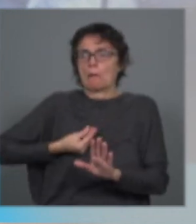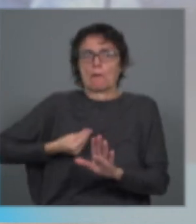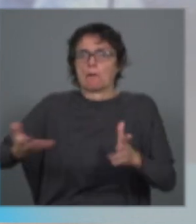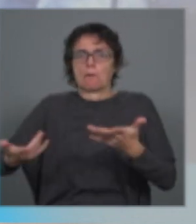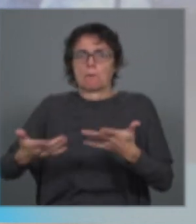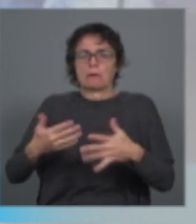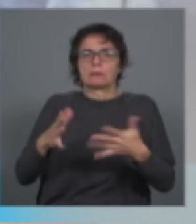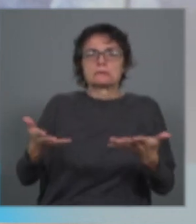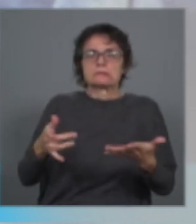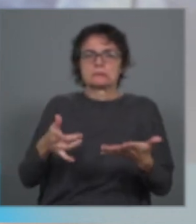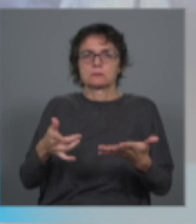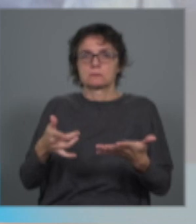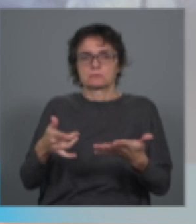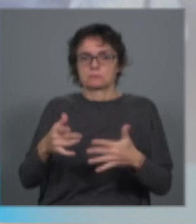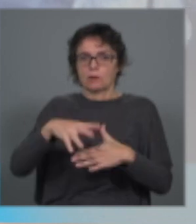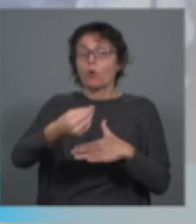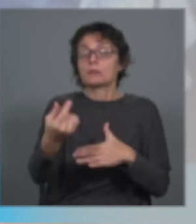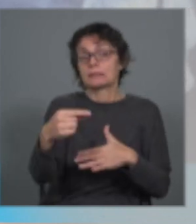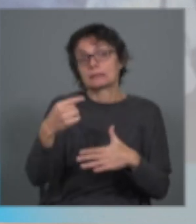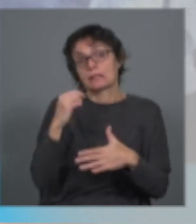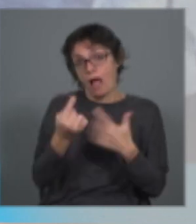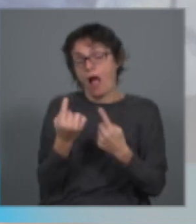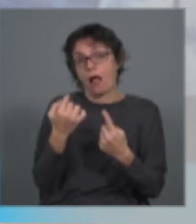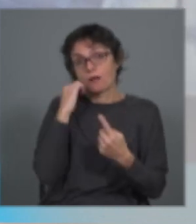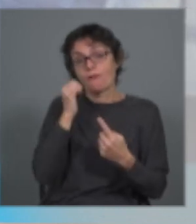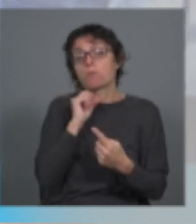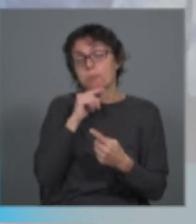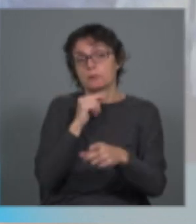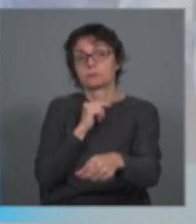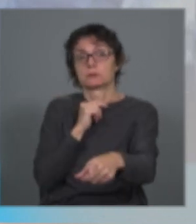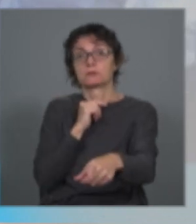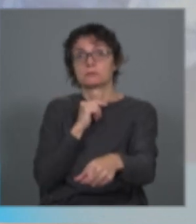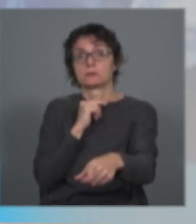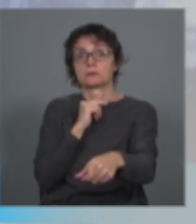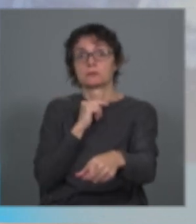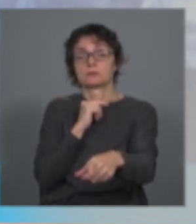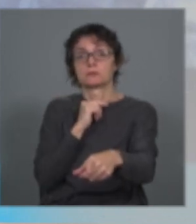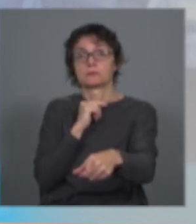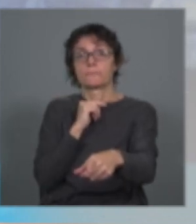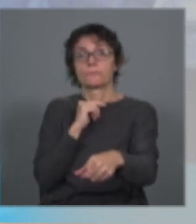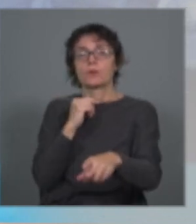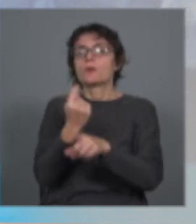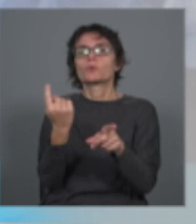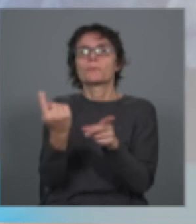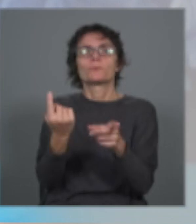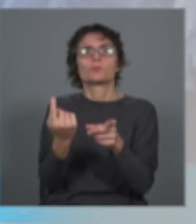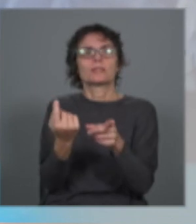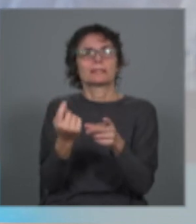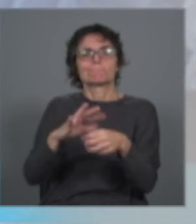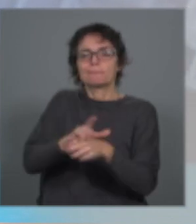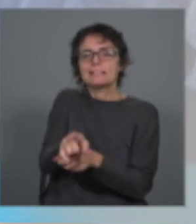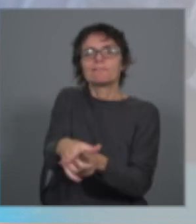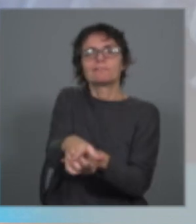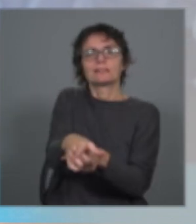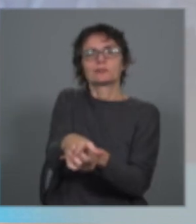género disso. Não é? E depois não há como dar a volta, porque depois o vírus terá dele próprio,